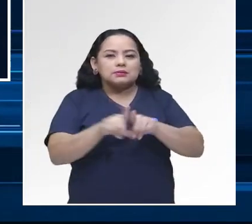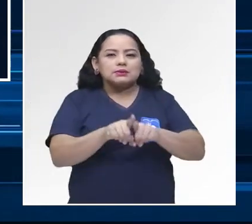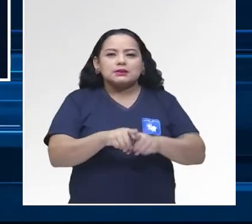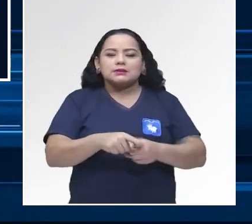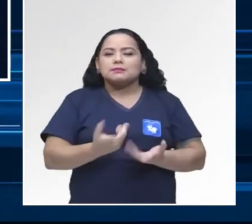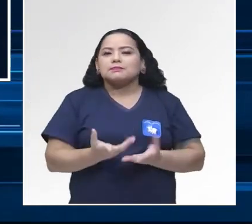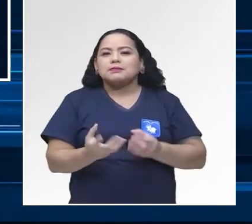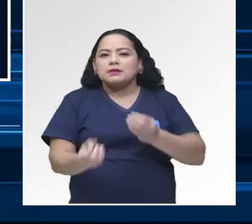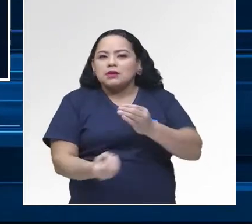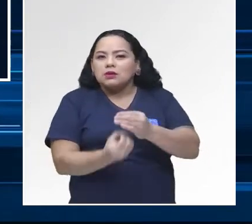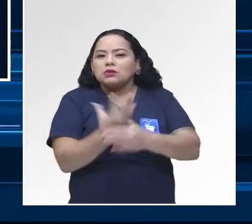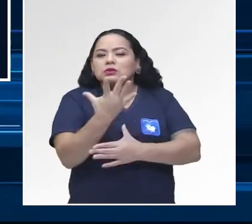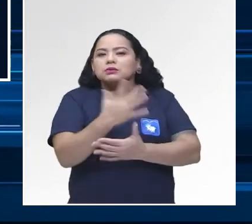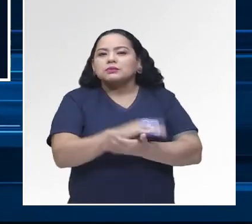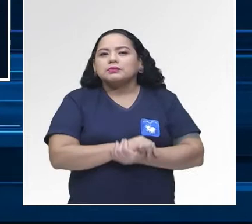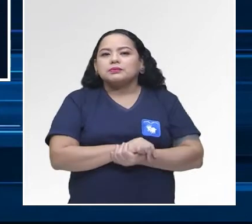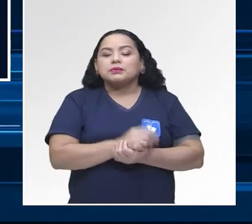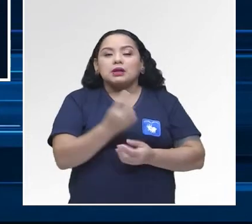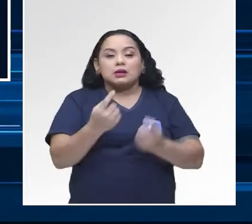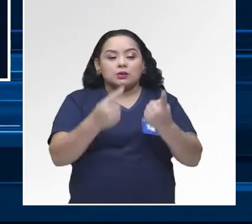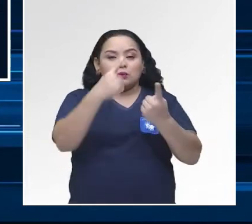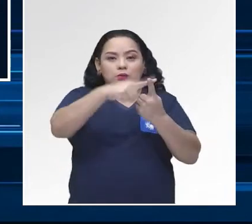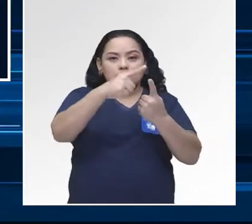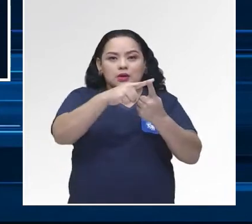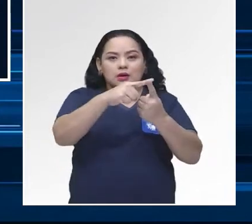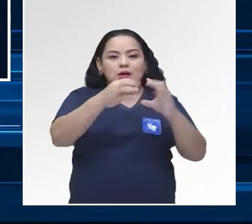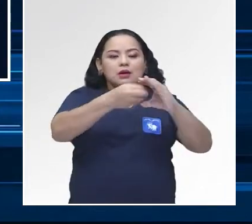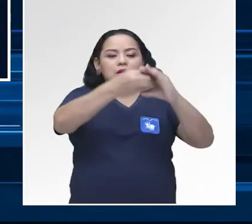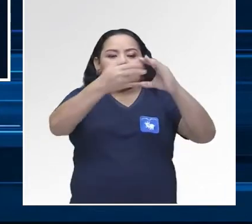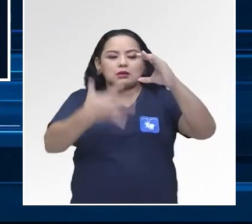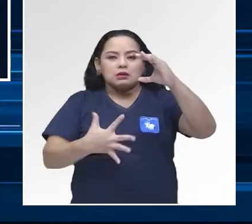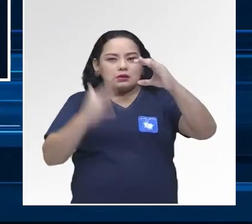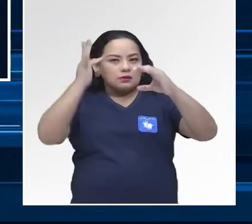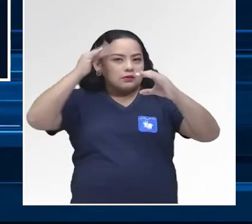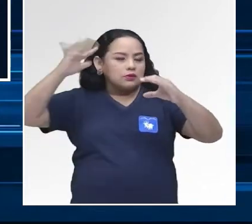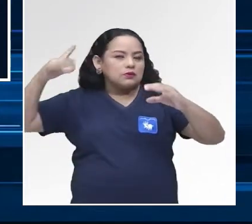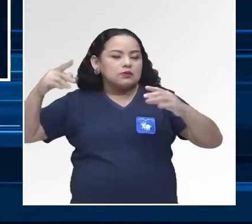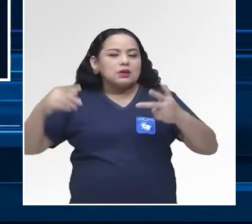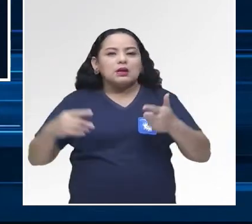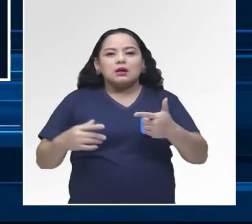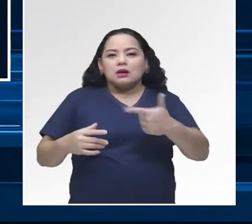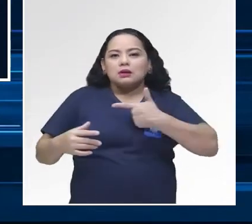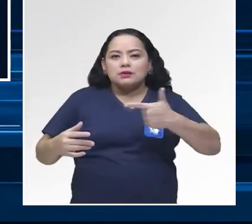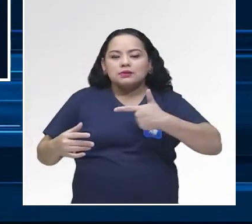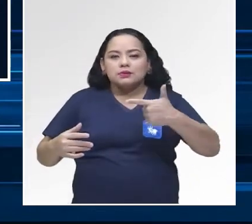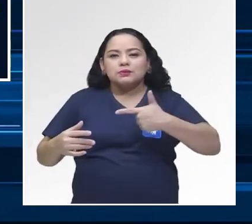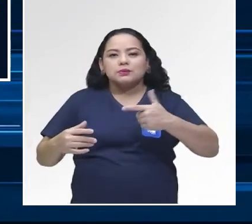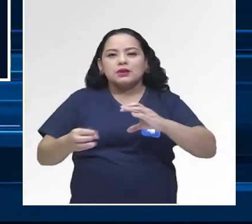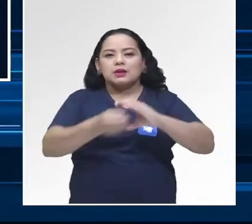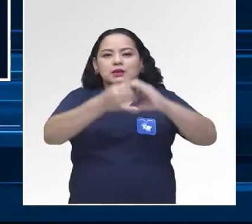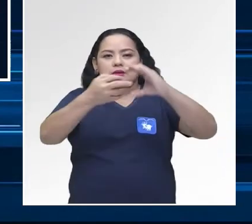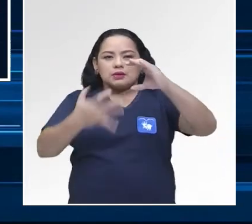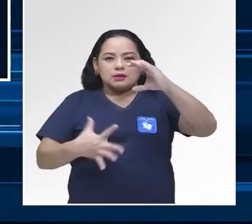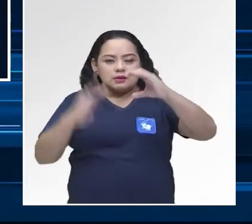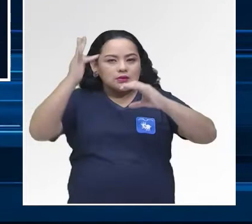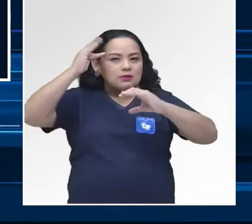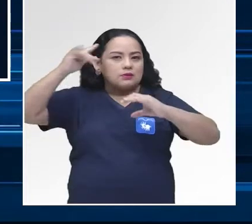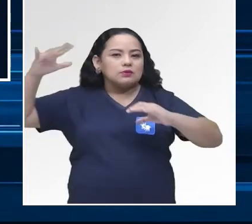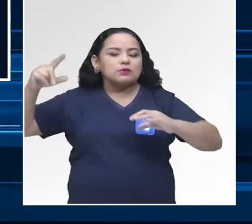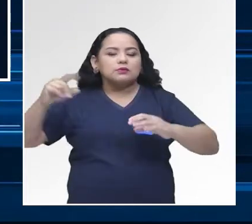radicalidade. Então, essa é uma característica. A segunda característica que nós vamos apontar para vocês aqui é a